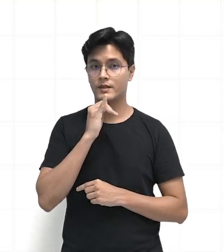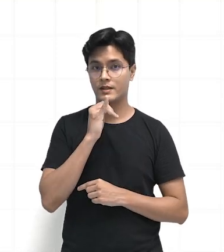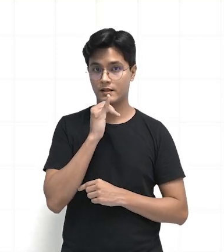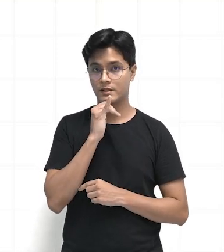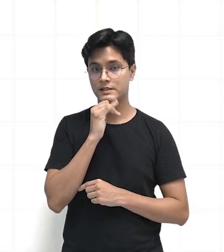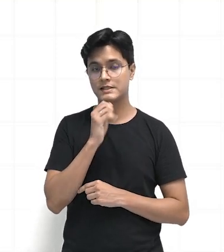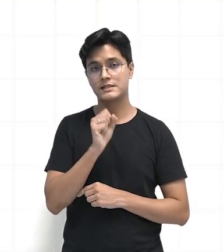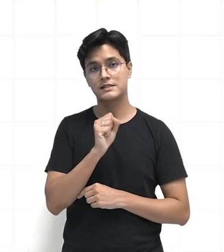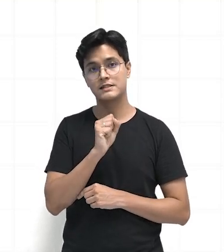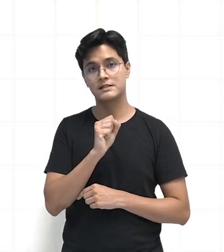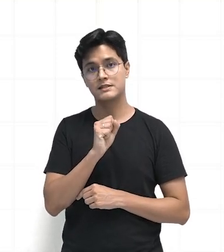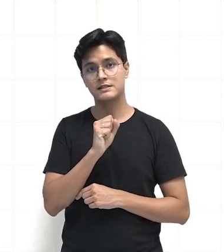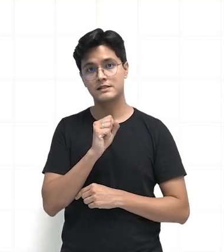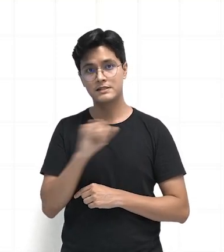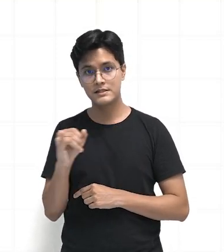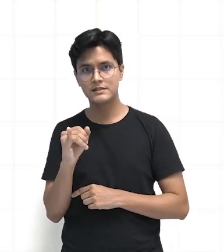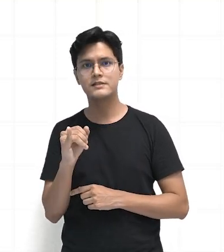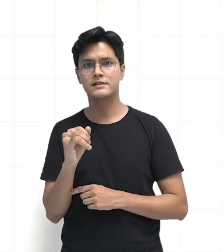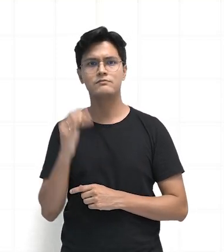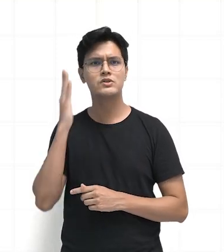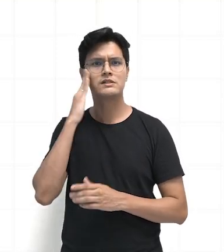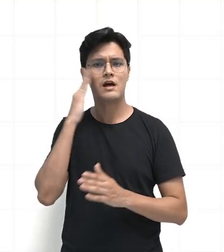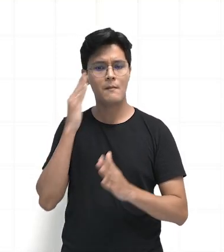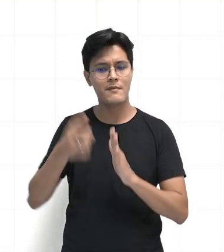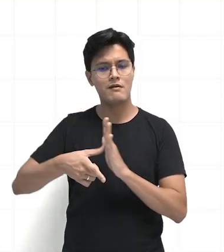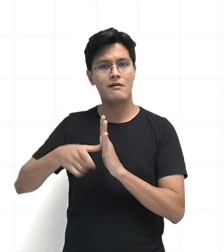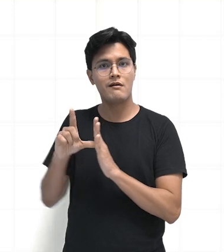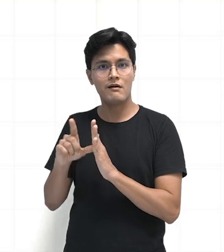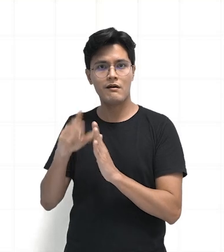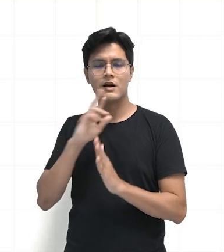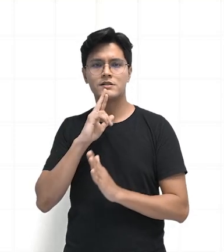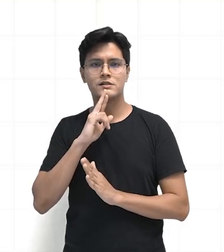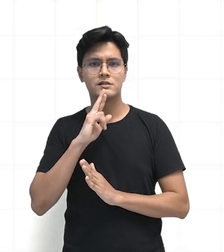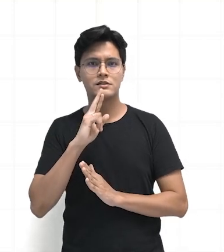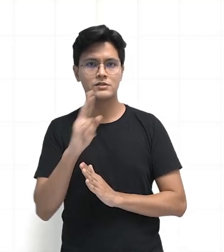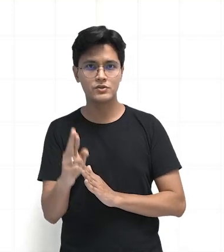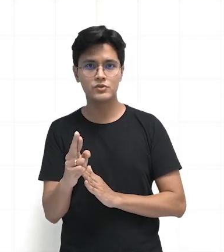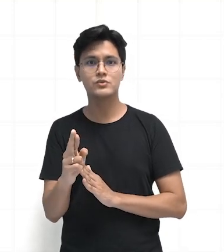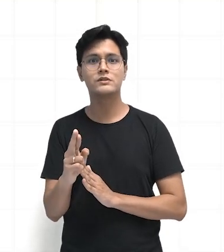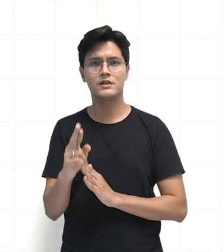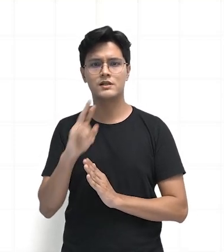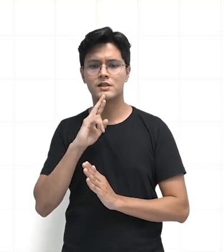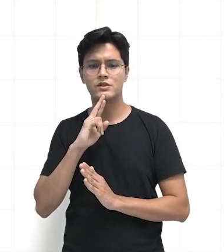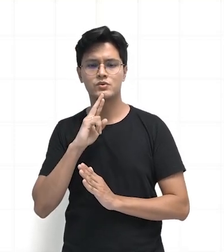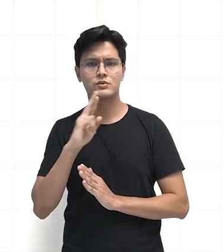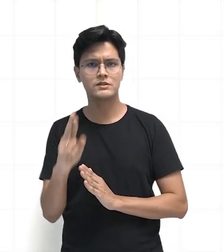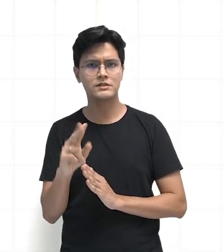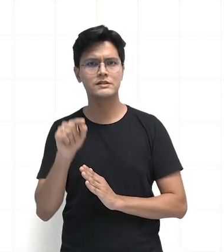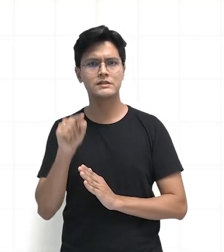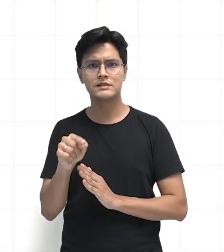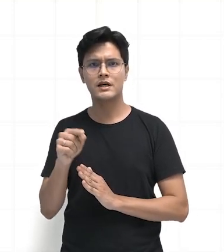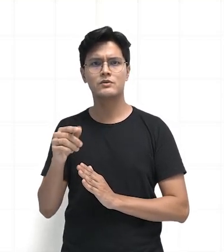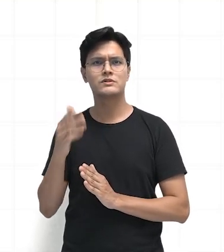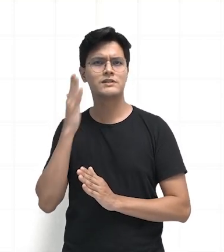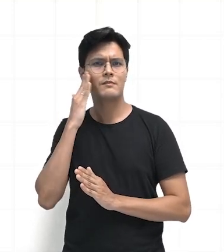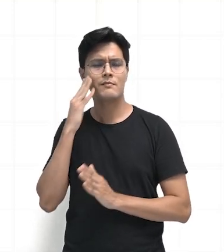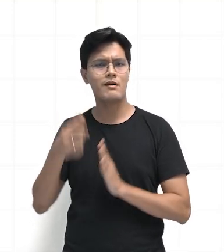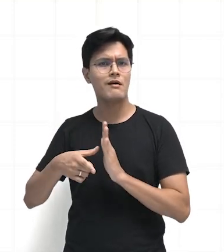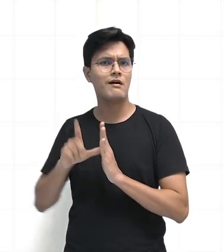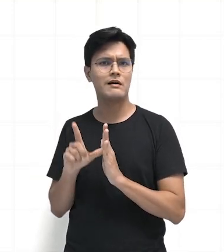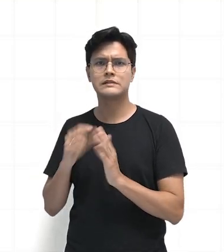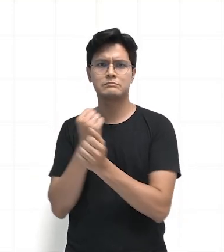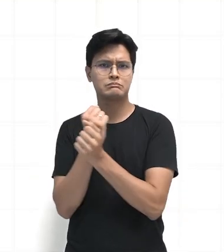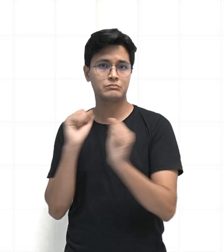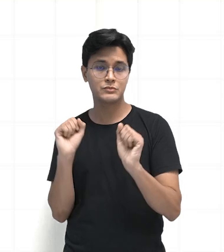é possível prever os resultados de algo realizado sob condições idênticas. Como, por exemplo, a